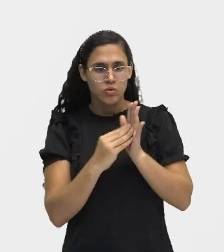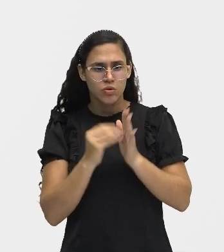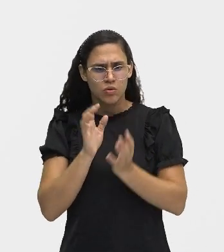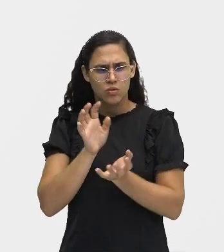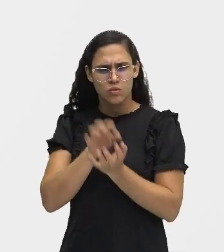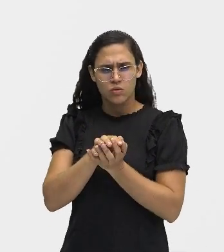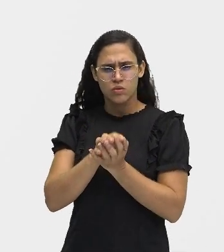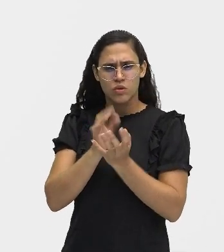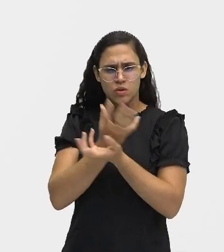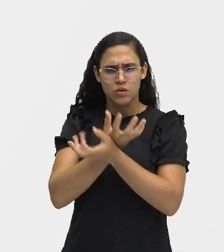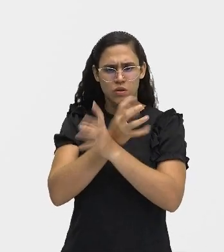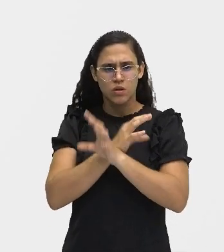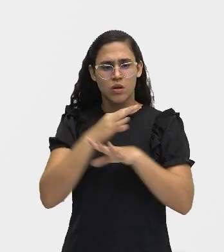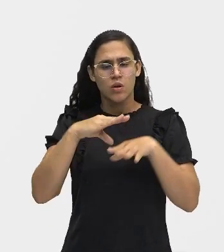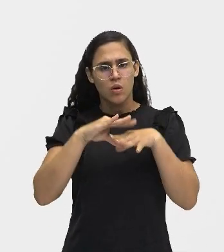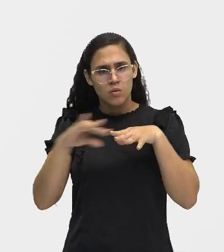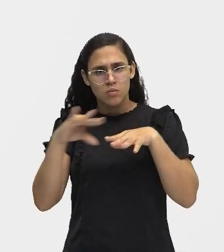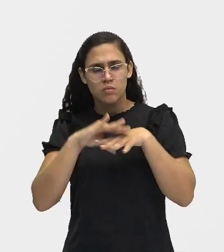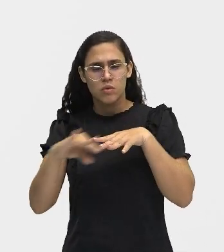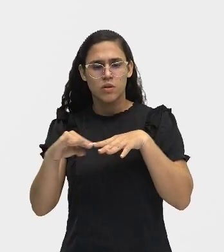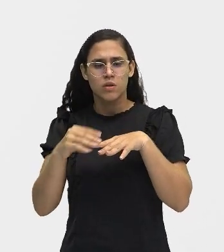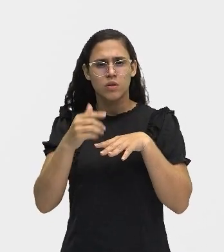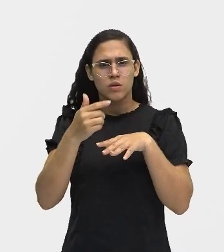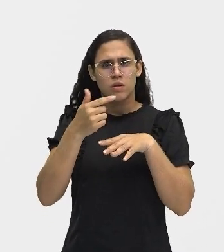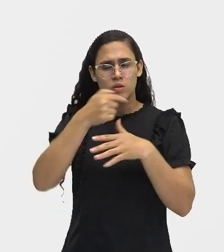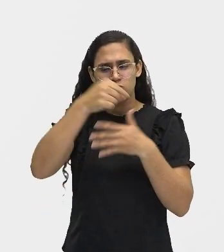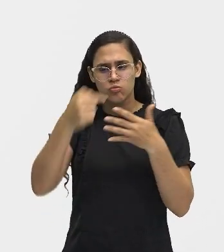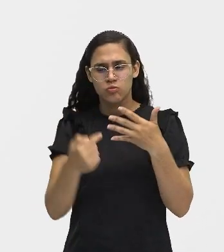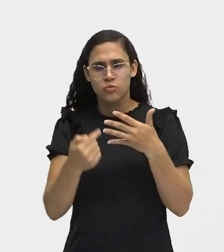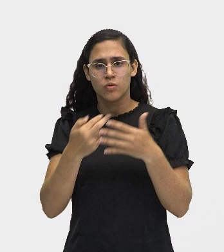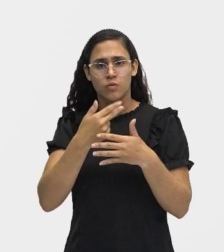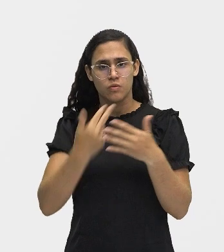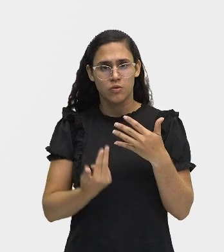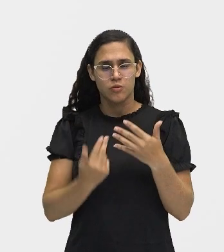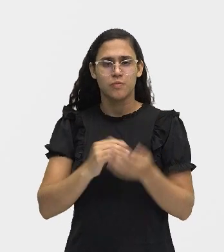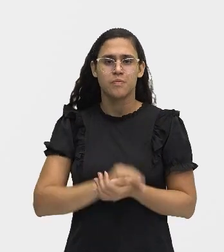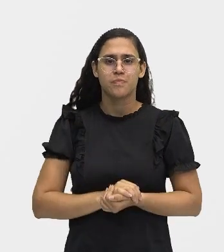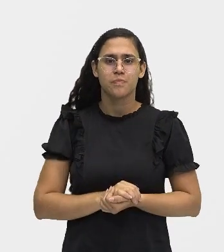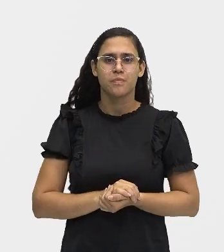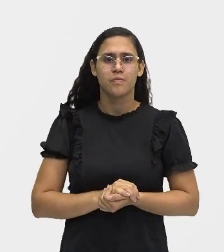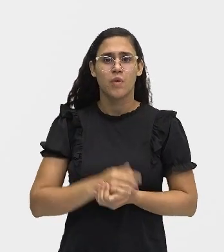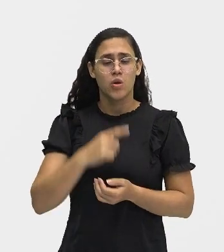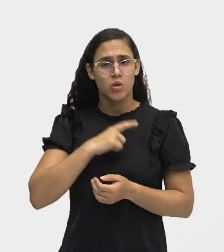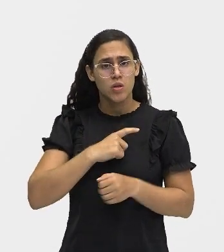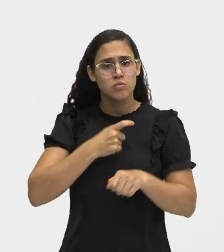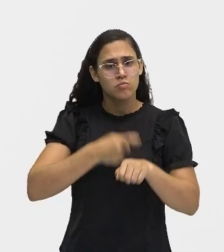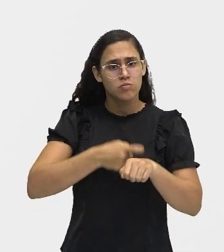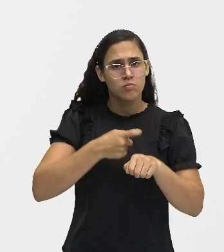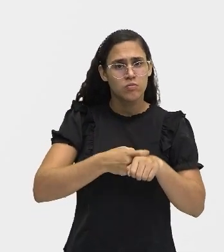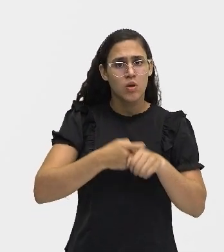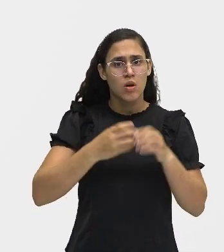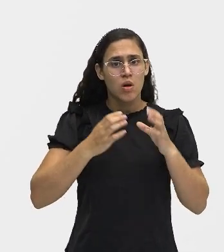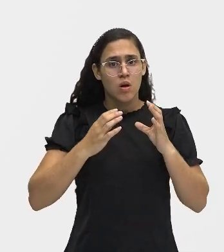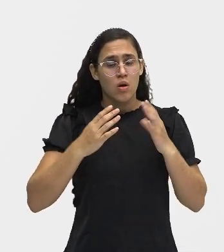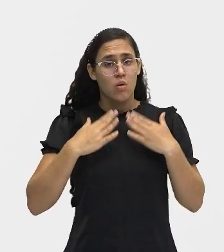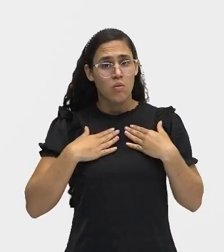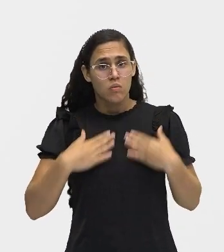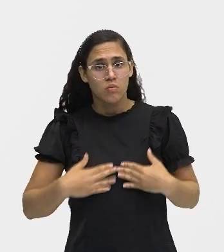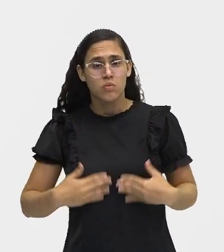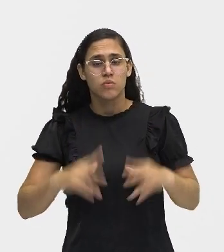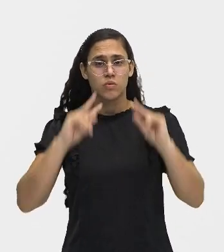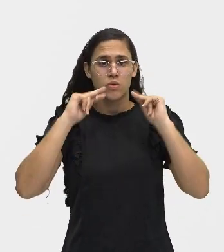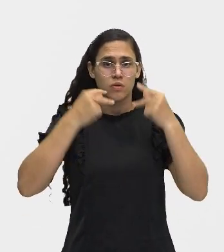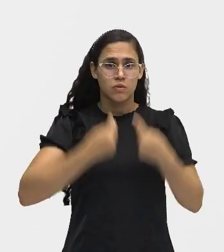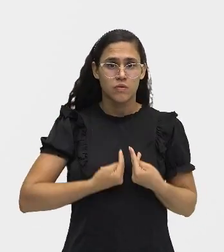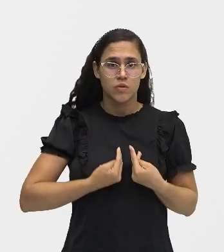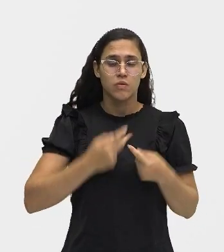de penas, entre outras estruturas, tá? Então, a gente tem as partes duras do ser vivo que vão ser preservadas